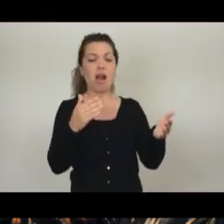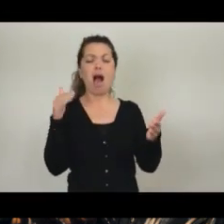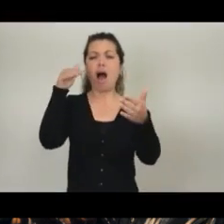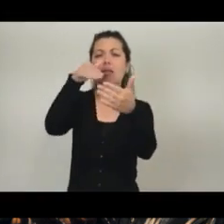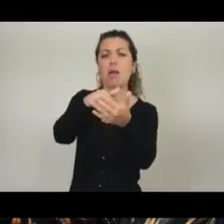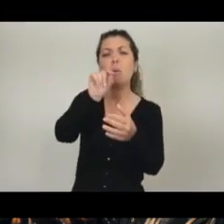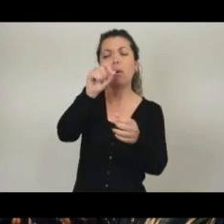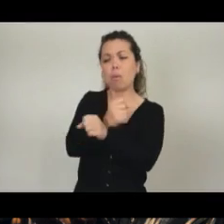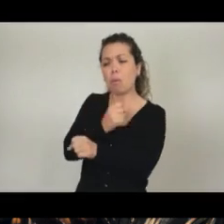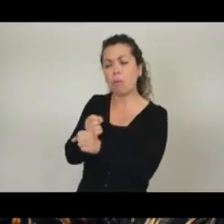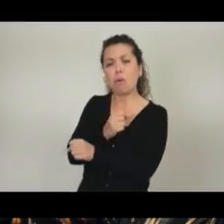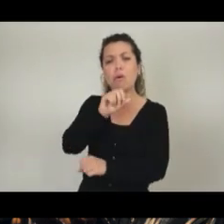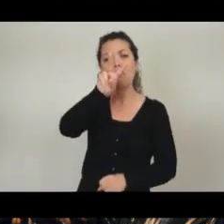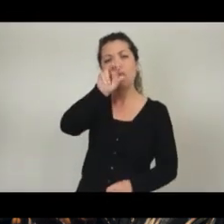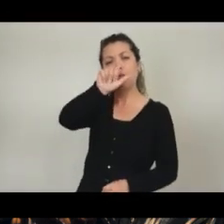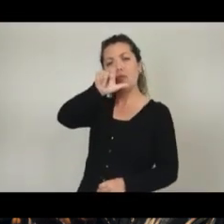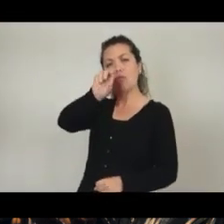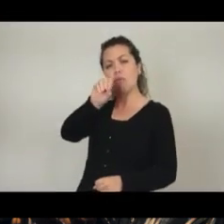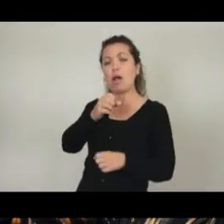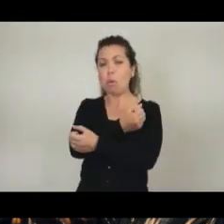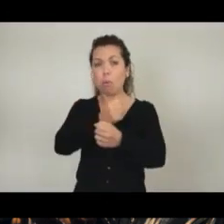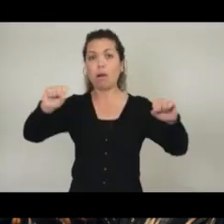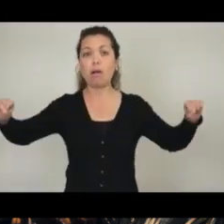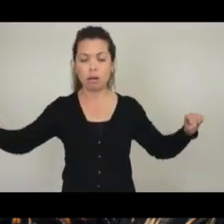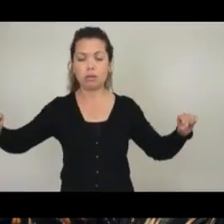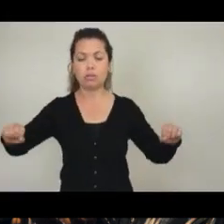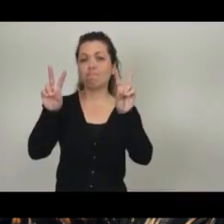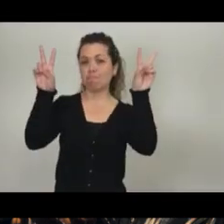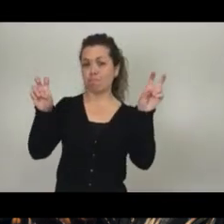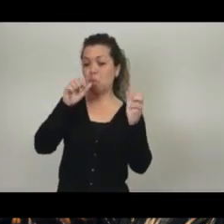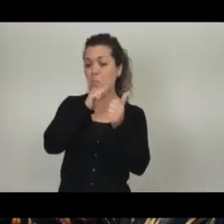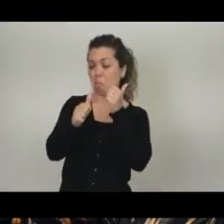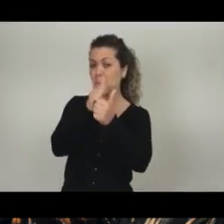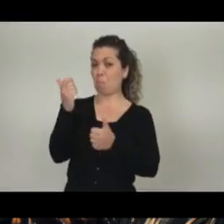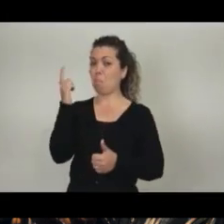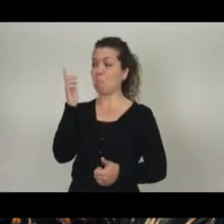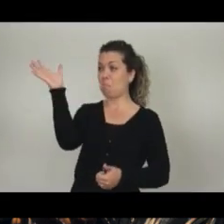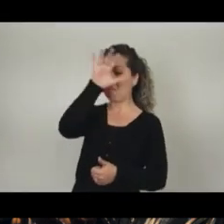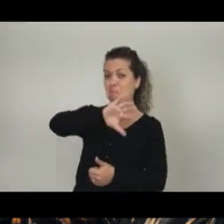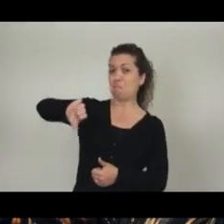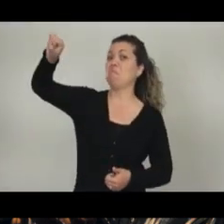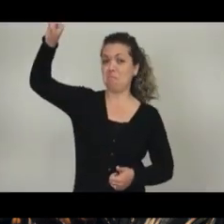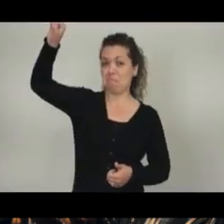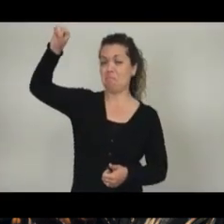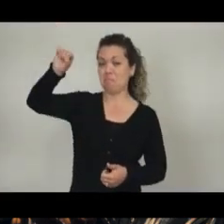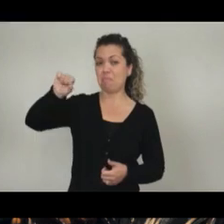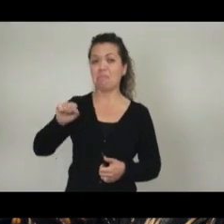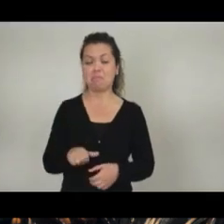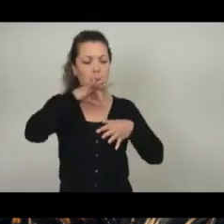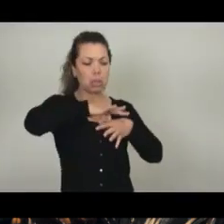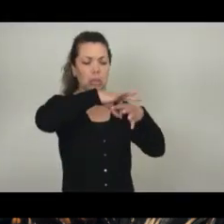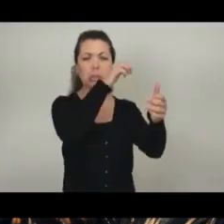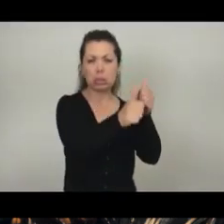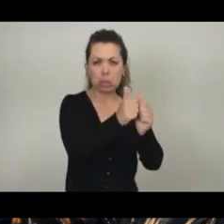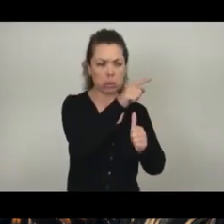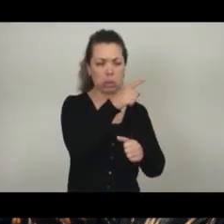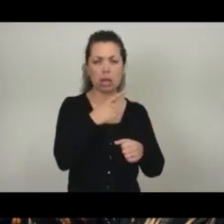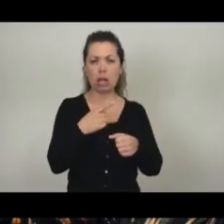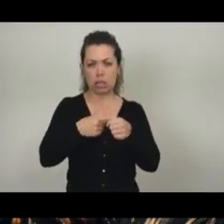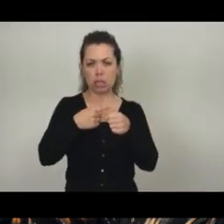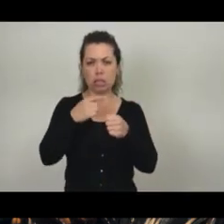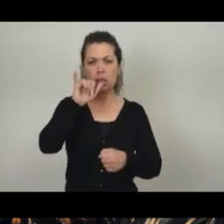forma Iguape se transformou em ilha. Inicialmente projetado para dar passagem a canoas, o valo abriu caminho entre o Rio Ribeira e o